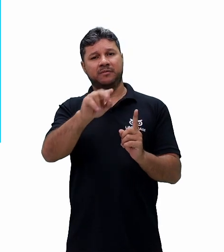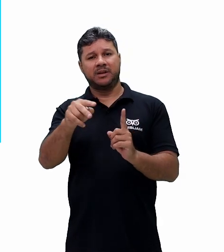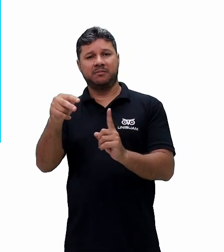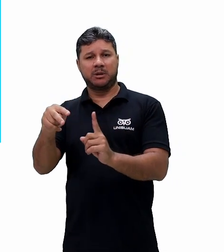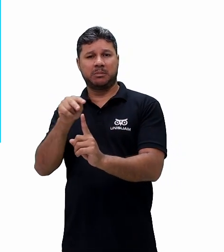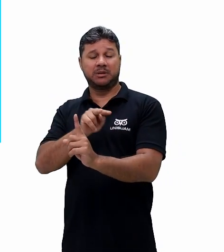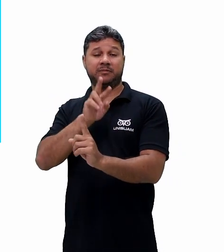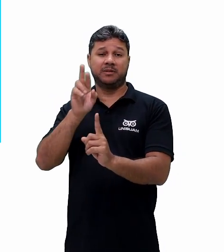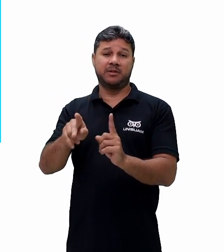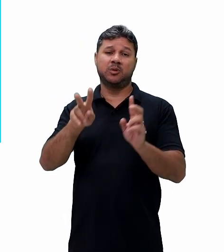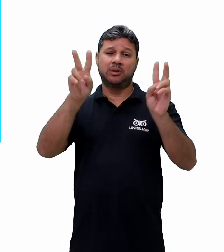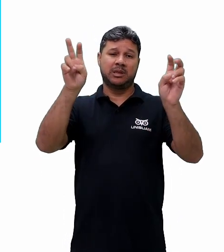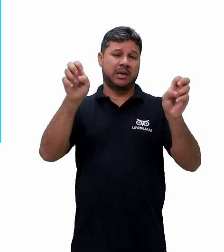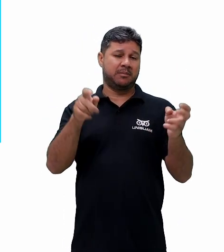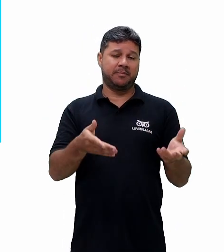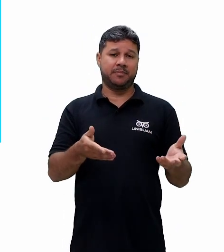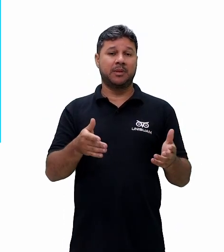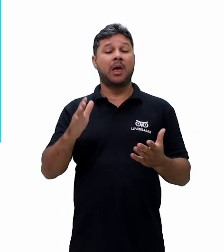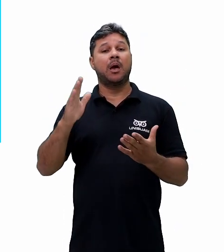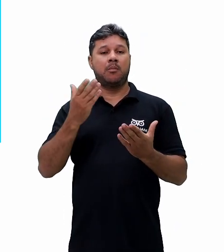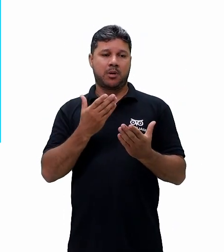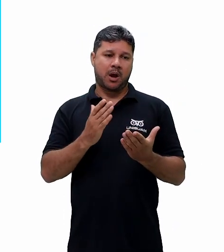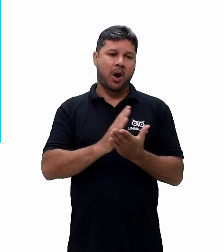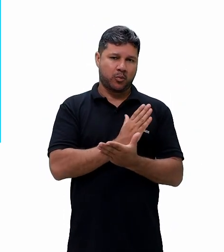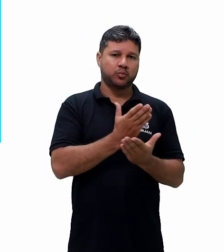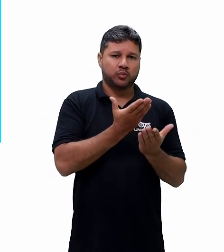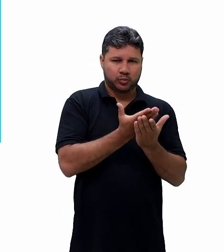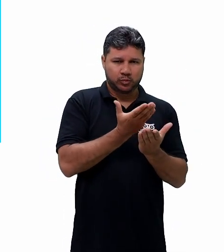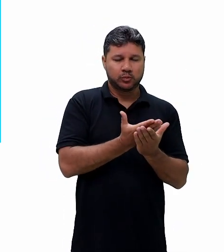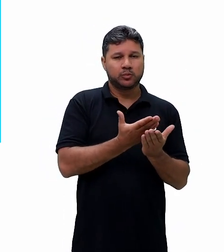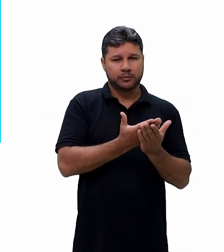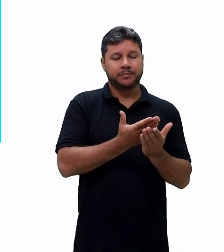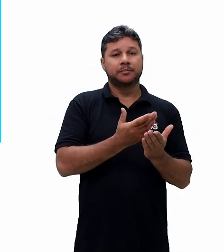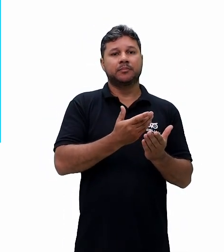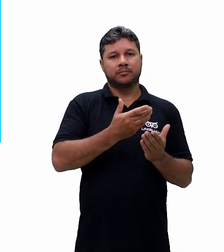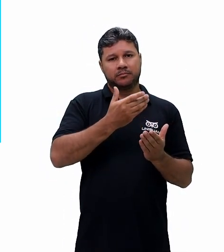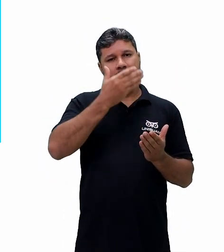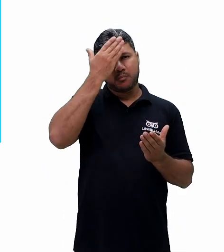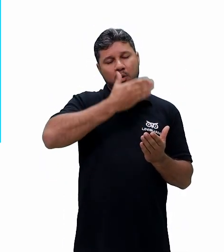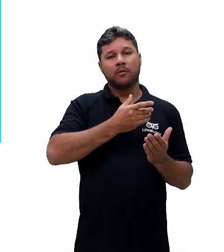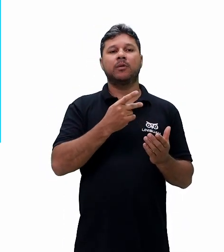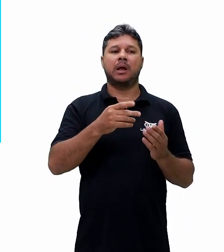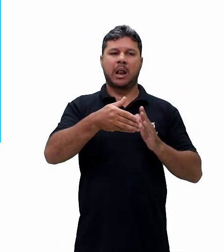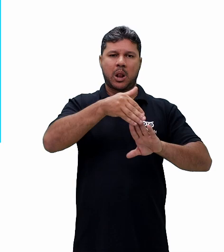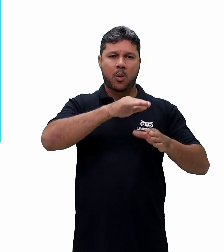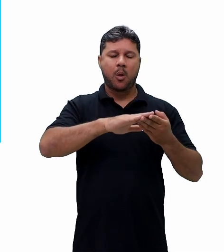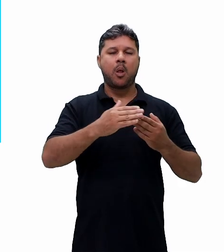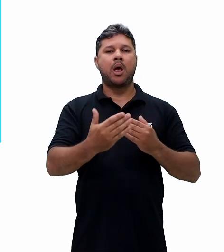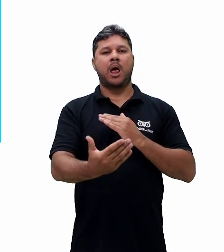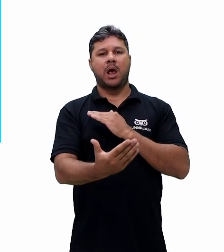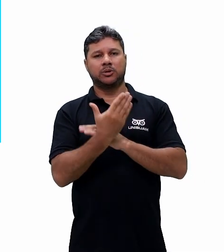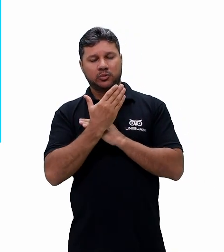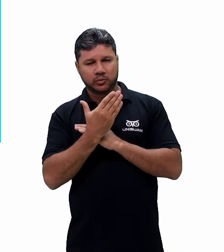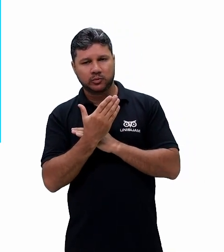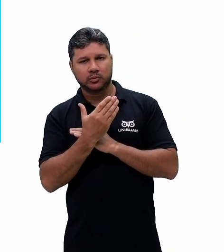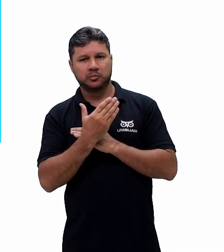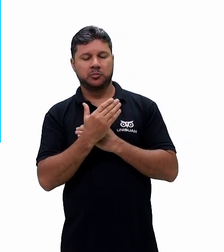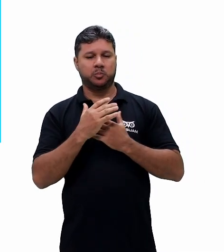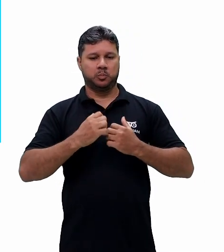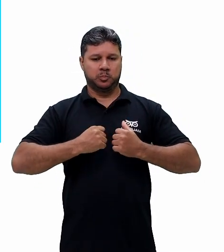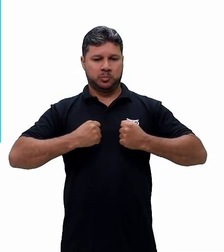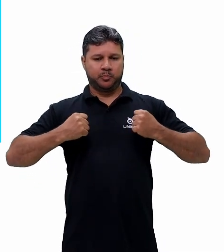controversa no que se refere a essa temática, pois alguns estudos mostram que o alongamento pode